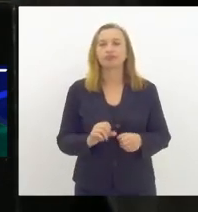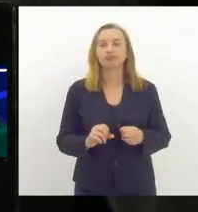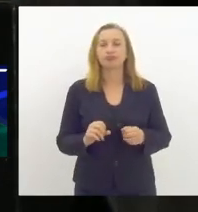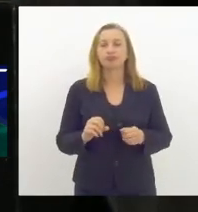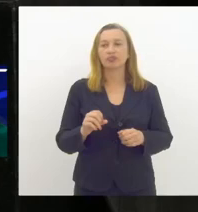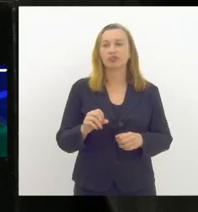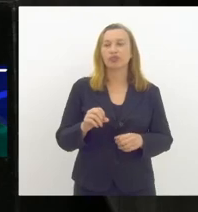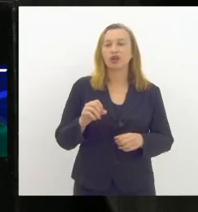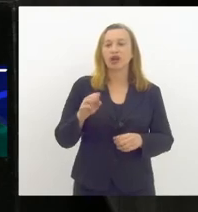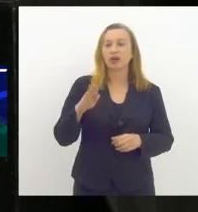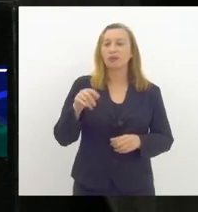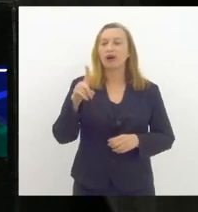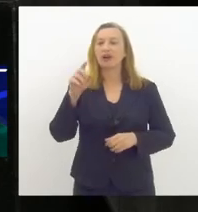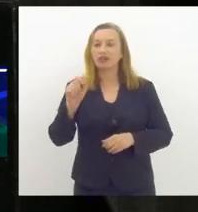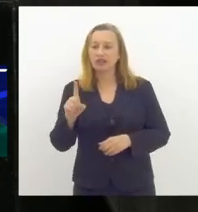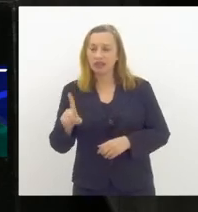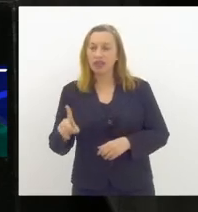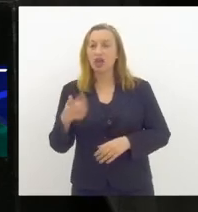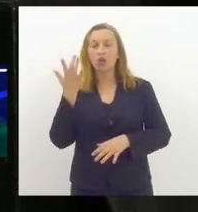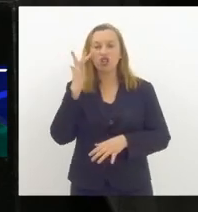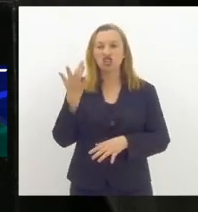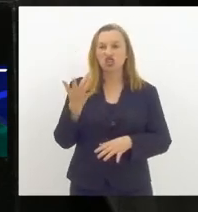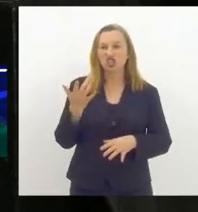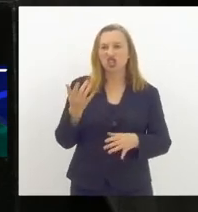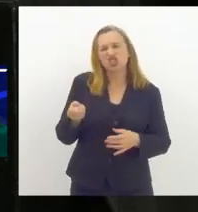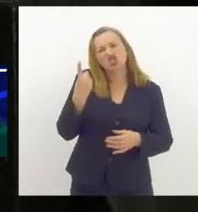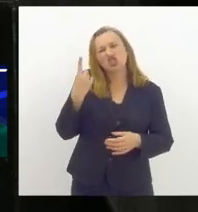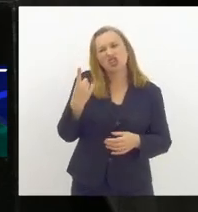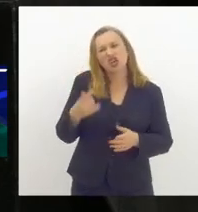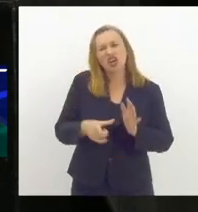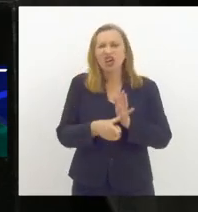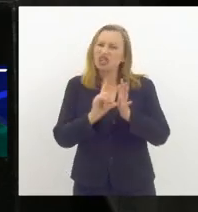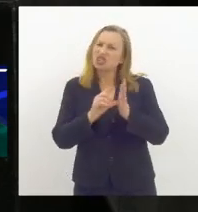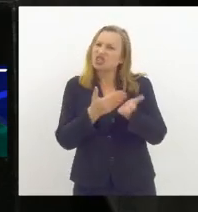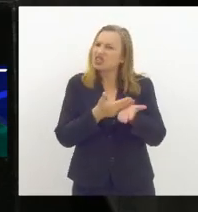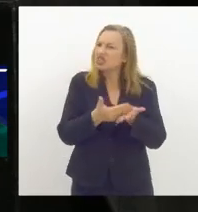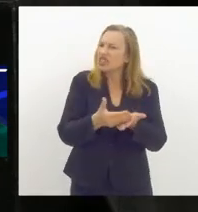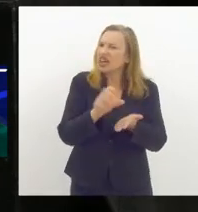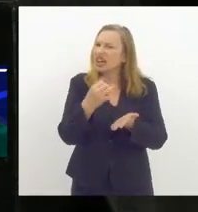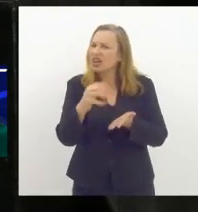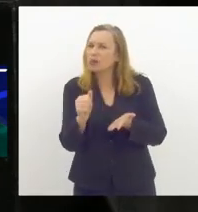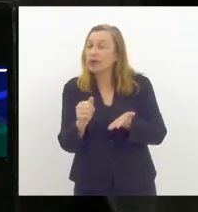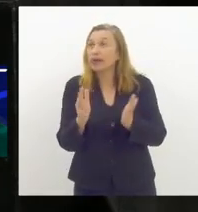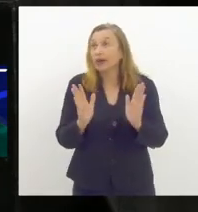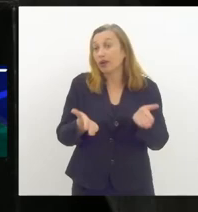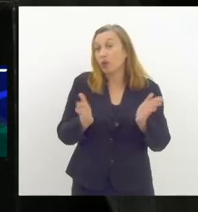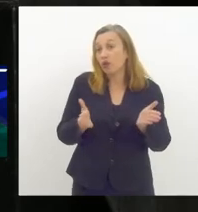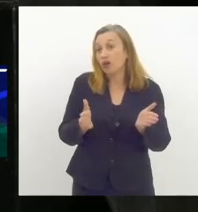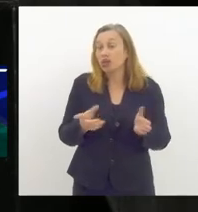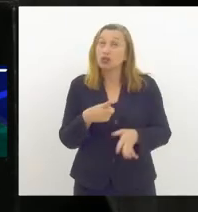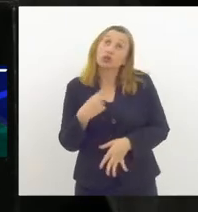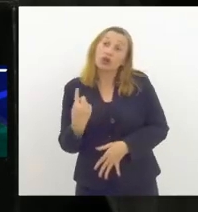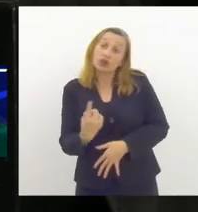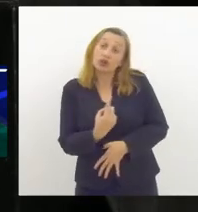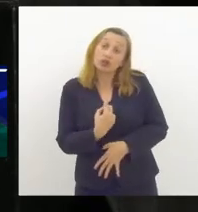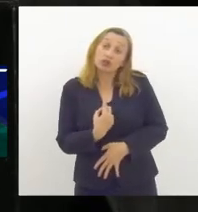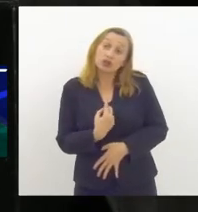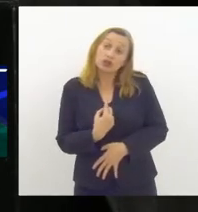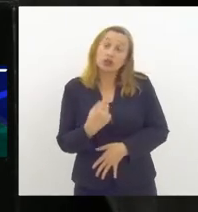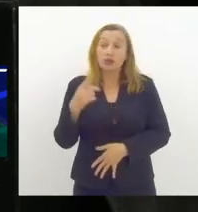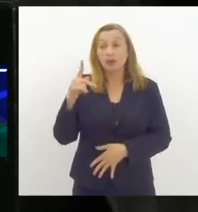pela banda inclusive o achei até estranho Célia primeiro debate antes mesmo de começar a campanha que por enquanto nós é né